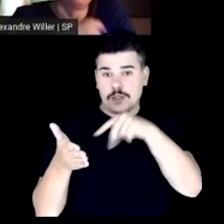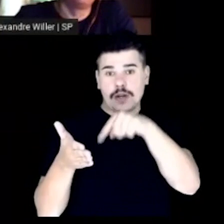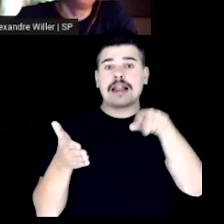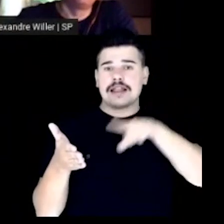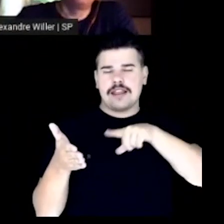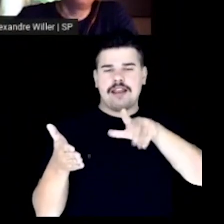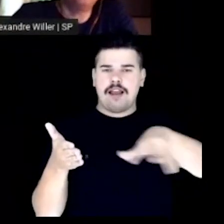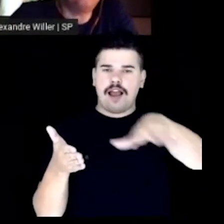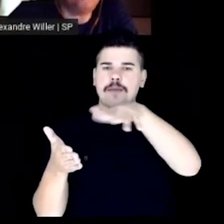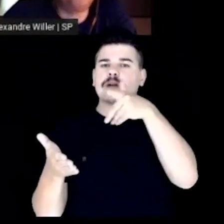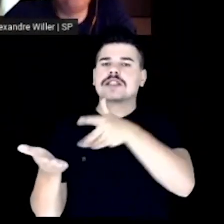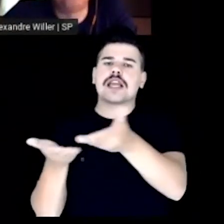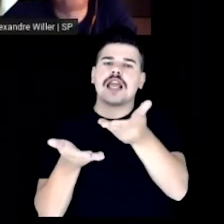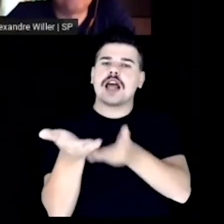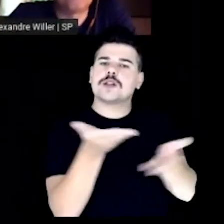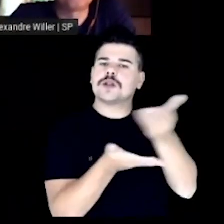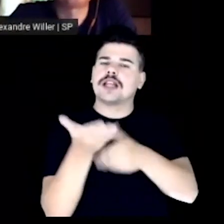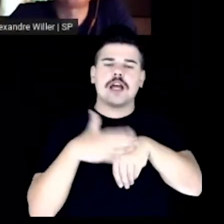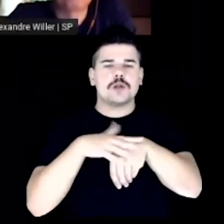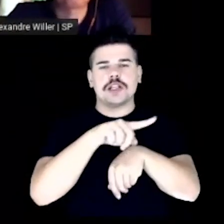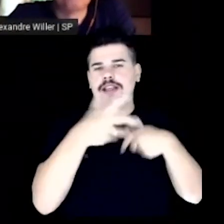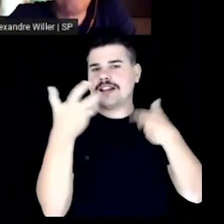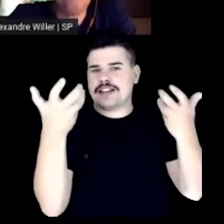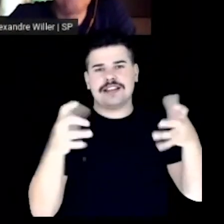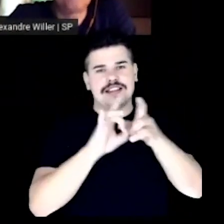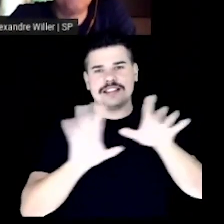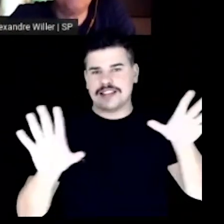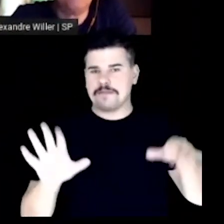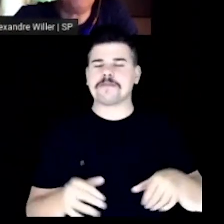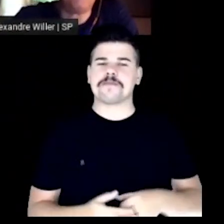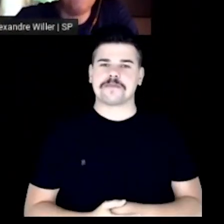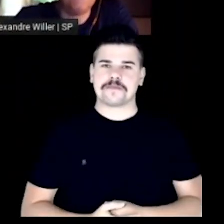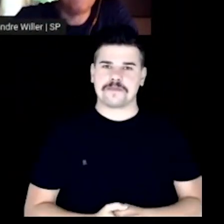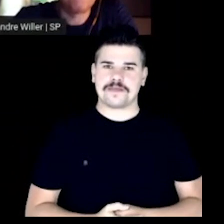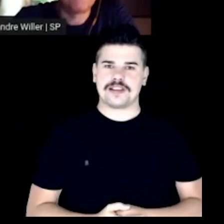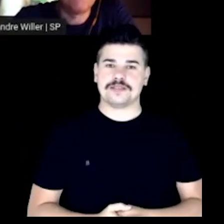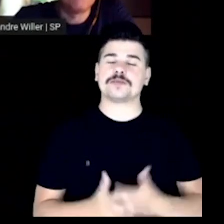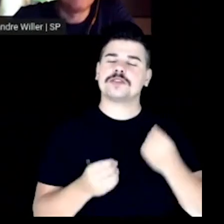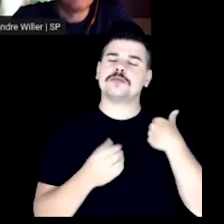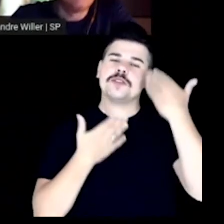mas, enfim, o leitor tem esse espaço para se relacionar com ele da maneira como quiser.